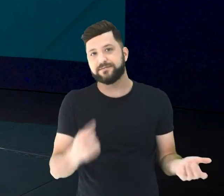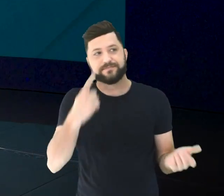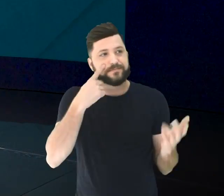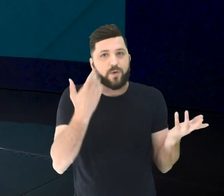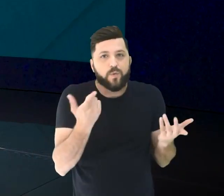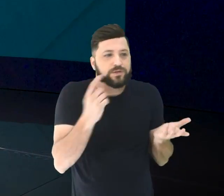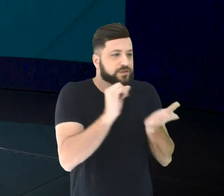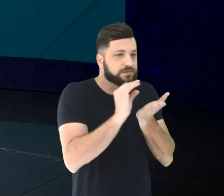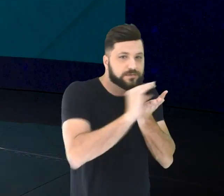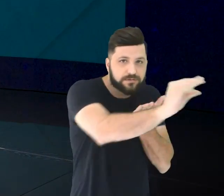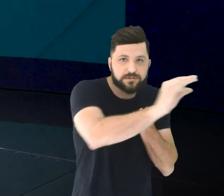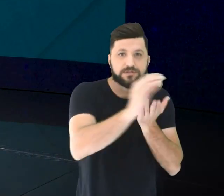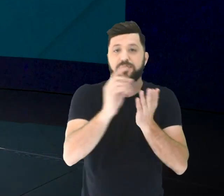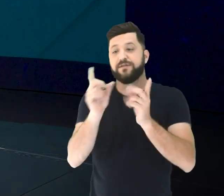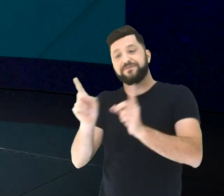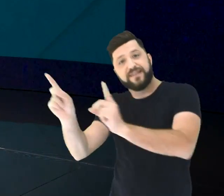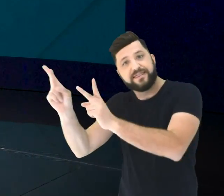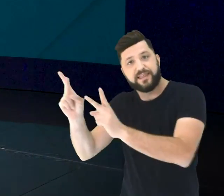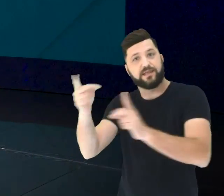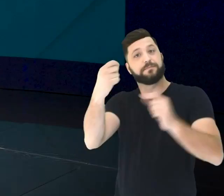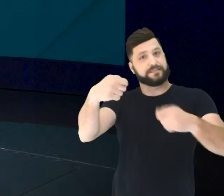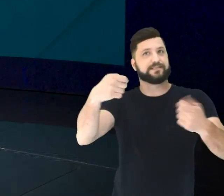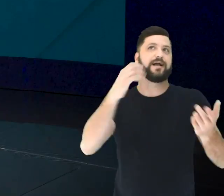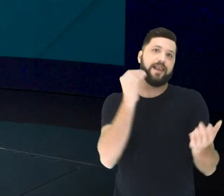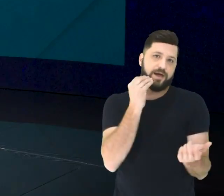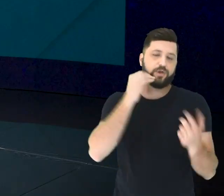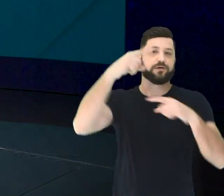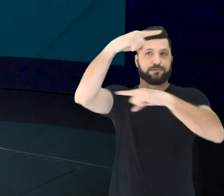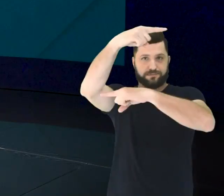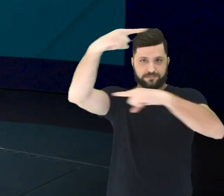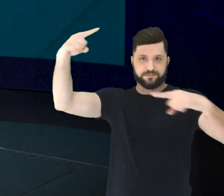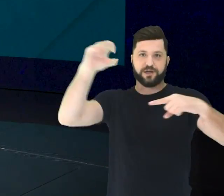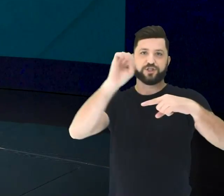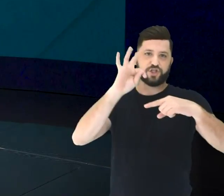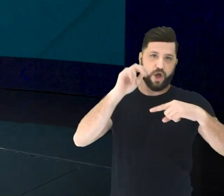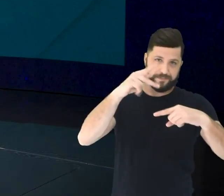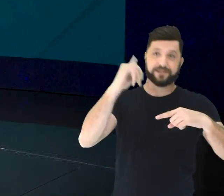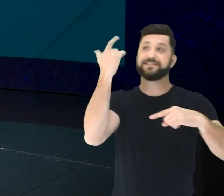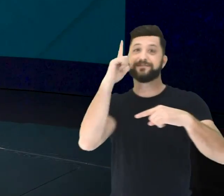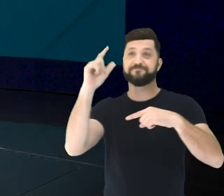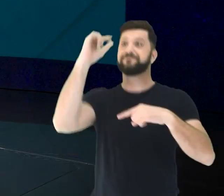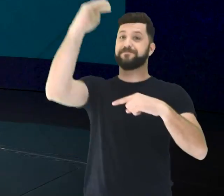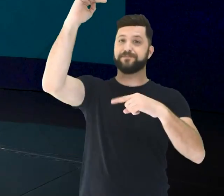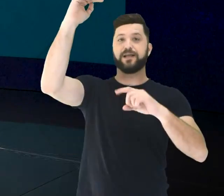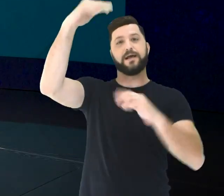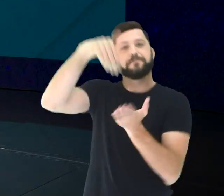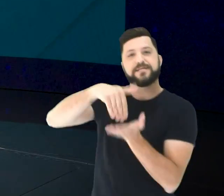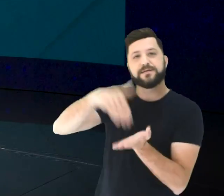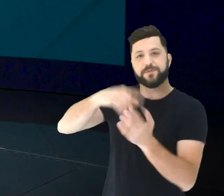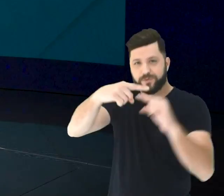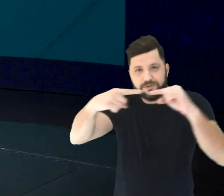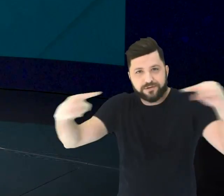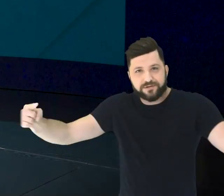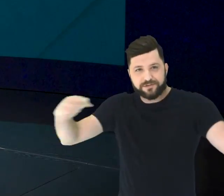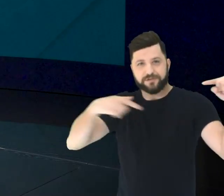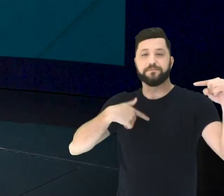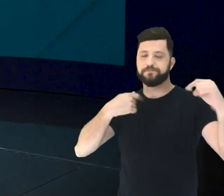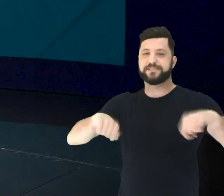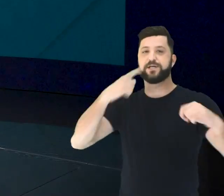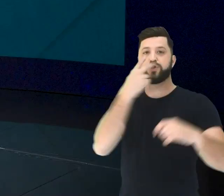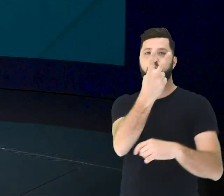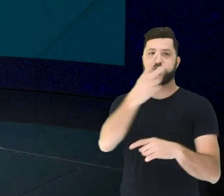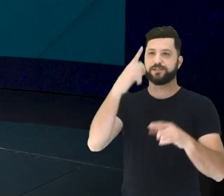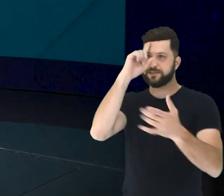tá entrando aonde a gente vai sair caso o 3D de errado que a nossa Stop caso dê certo né usualmente Eu gosto de sair em alvos